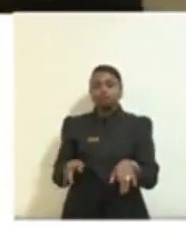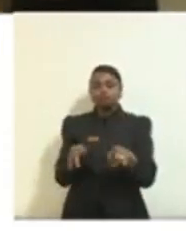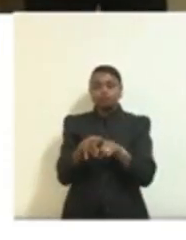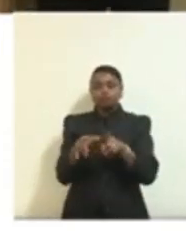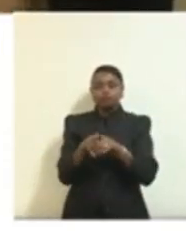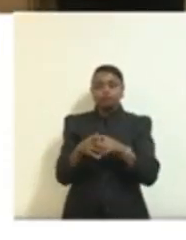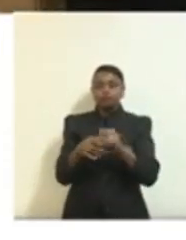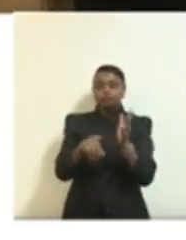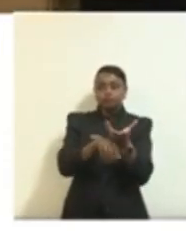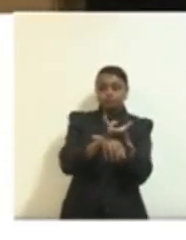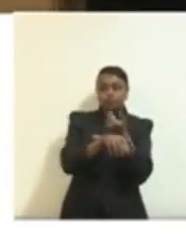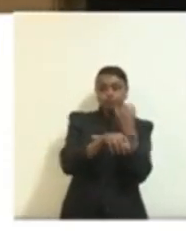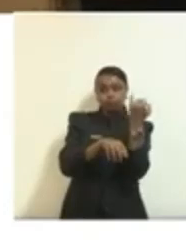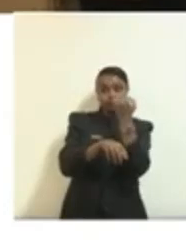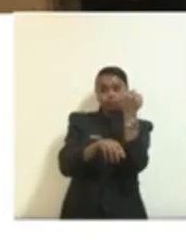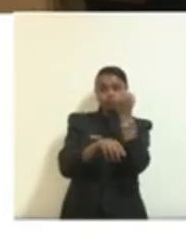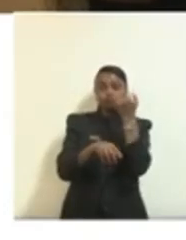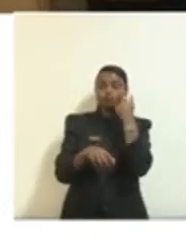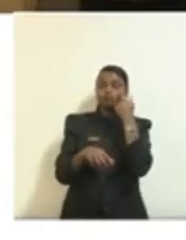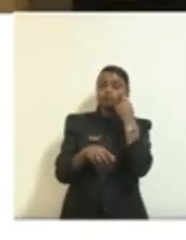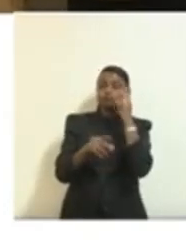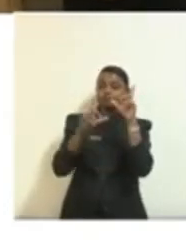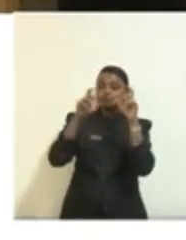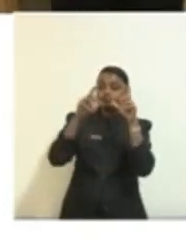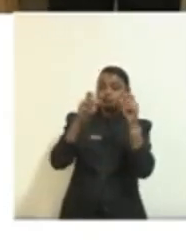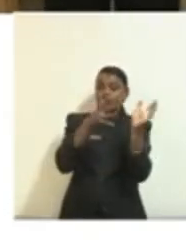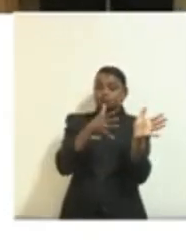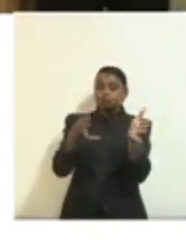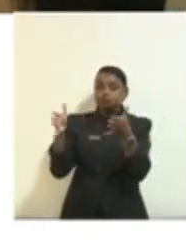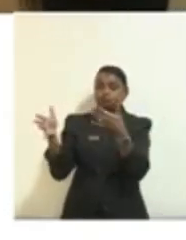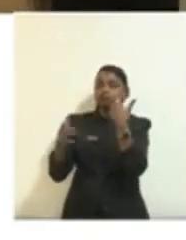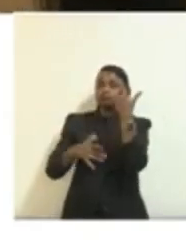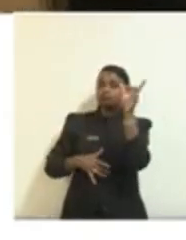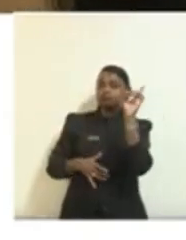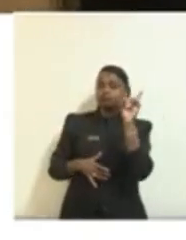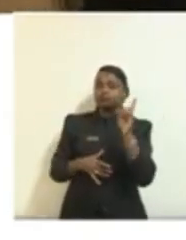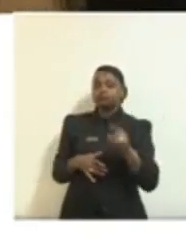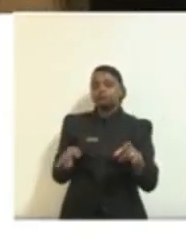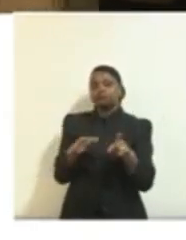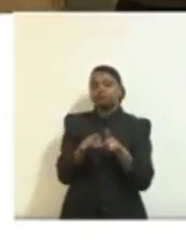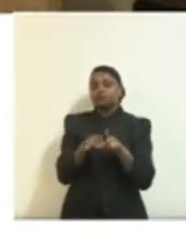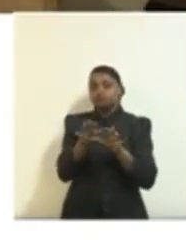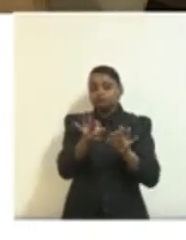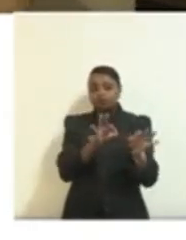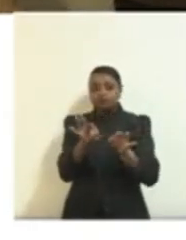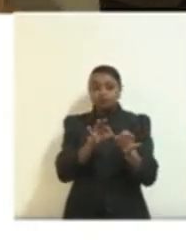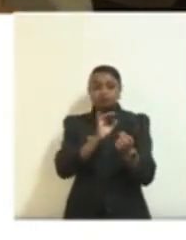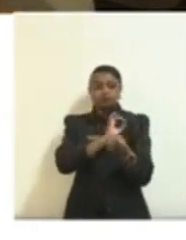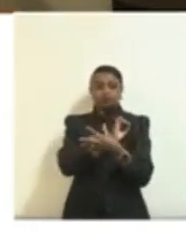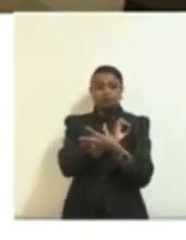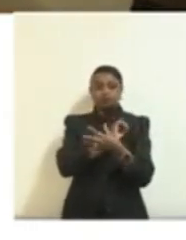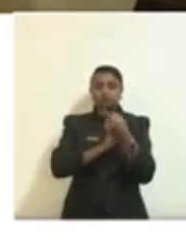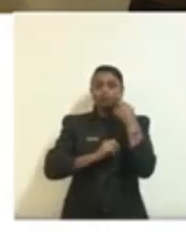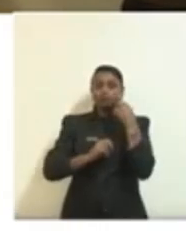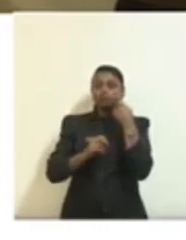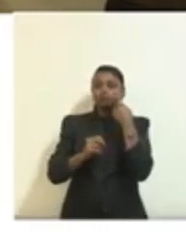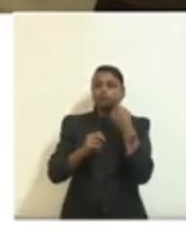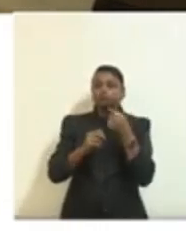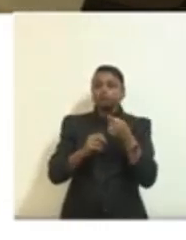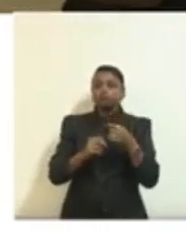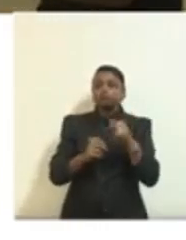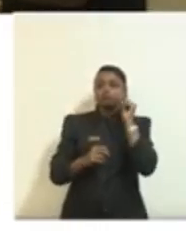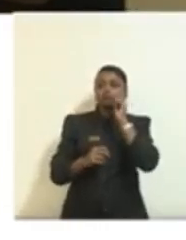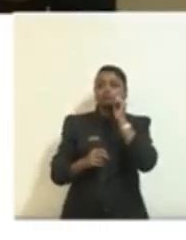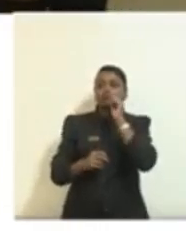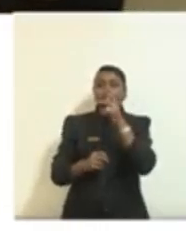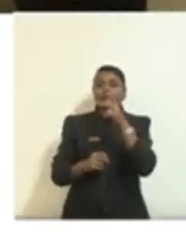boas práticas, eu vou mostrar mais outros resultados. Nesse mesmo projeto, nós tivemos a oportunidade de colaborar com a professora Débora